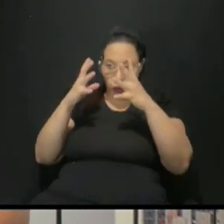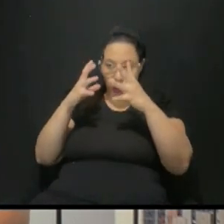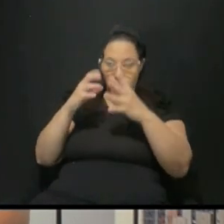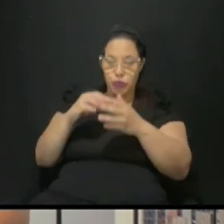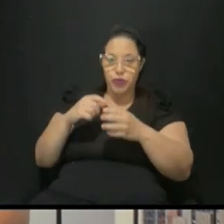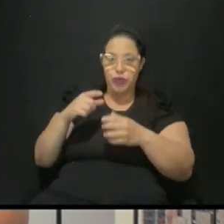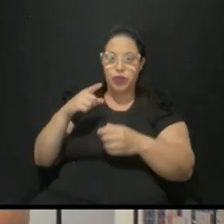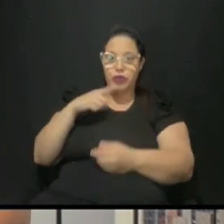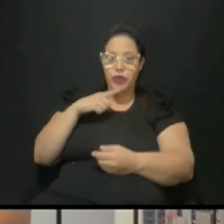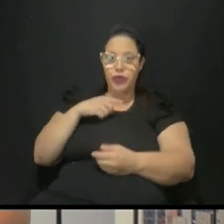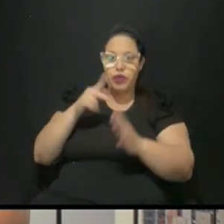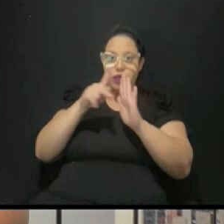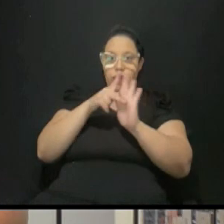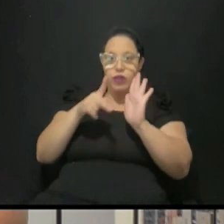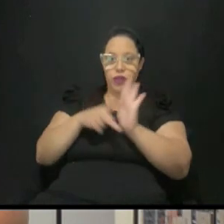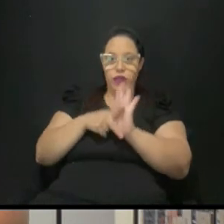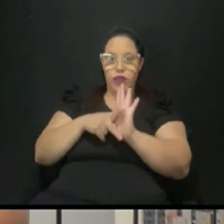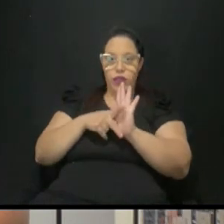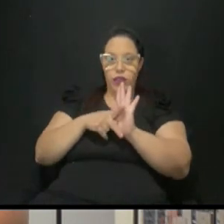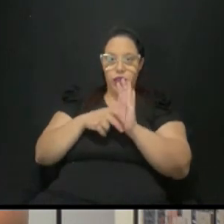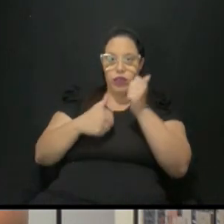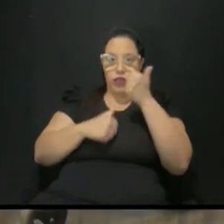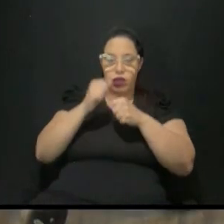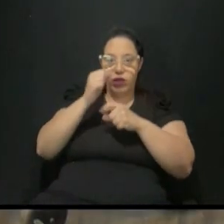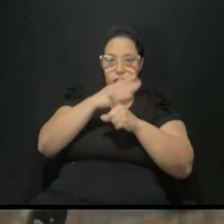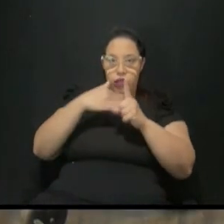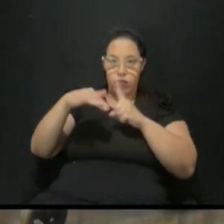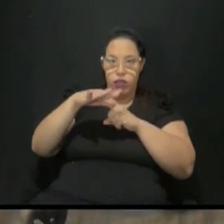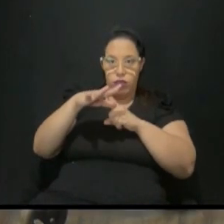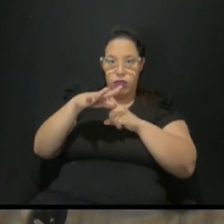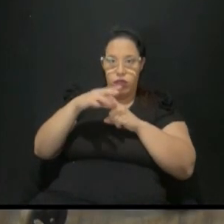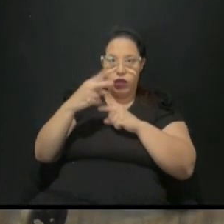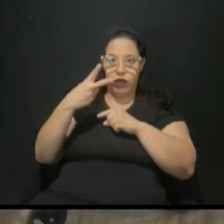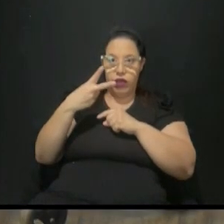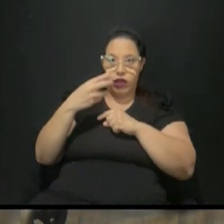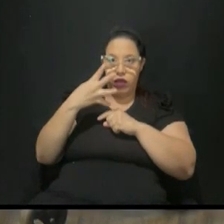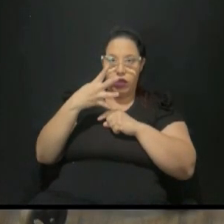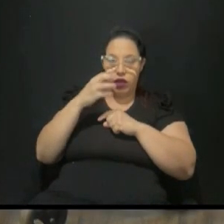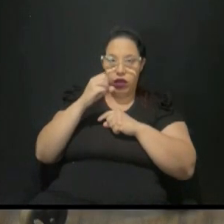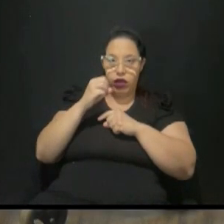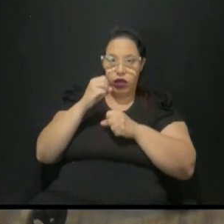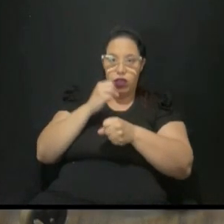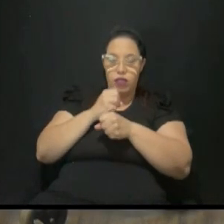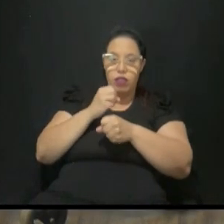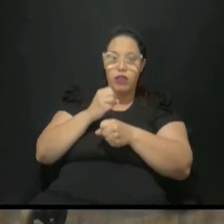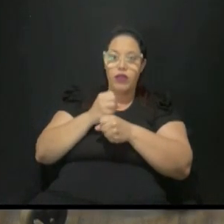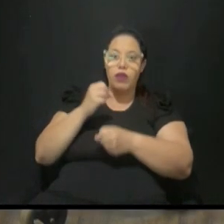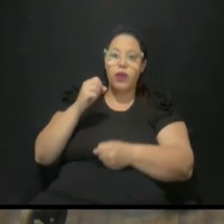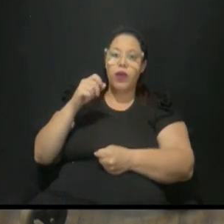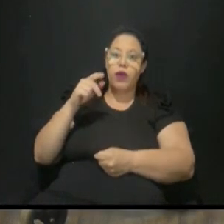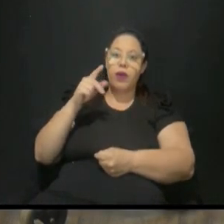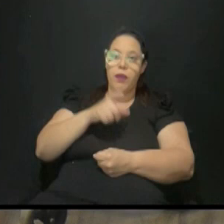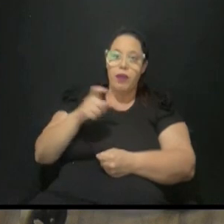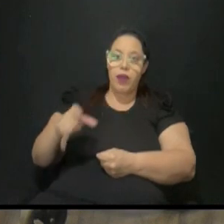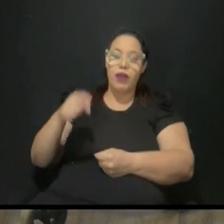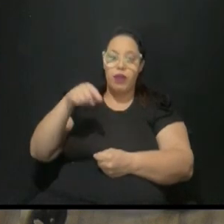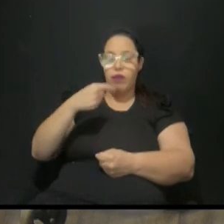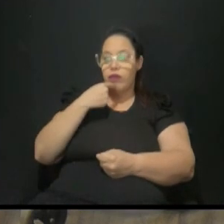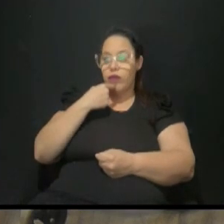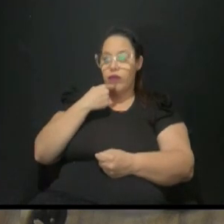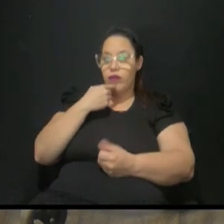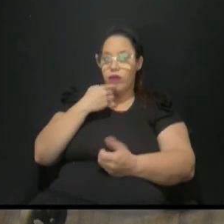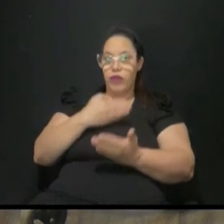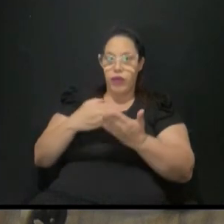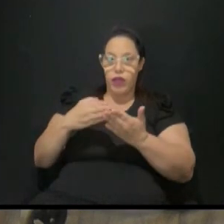projeto Esporte Social que contempla 240 pessoas aqui em Campinas. A iniciativa é da Associação Paralímpica